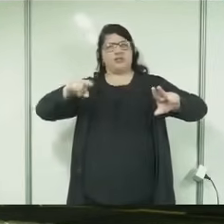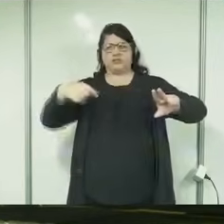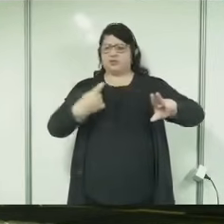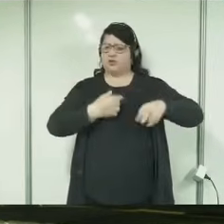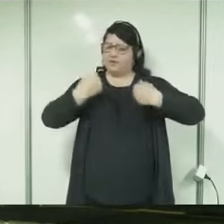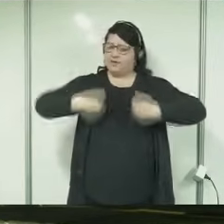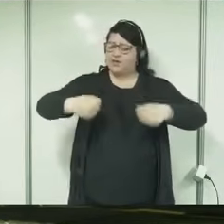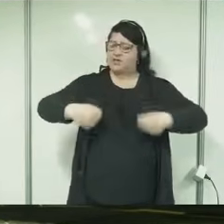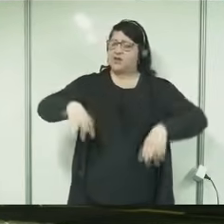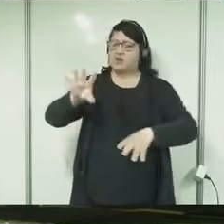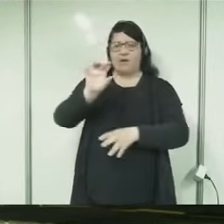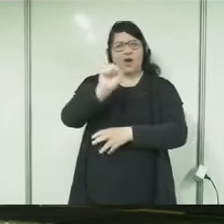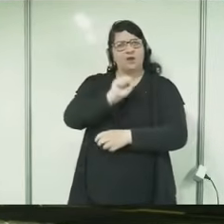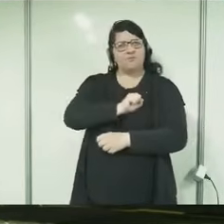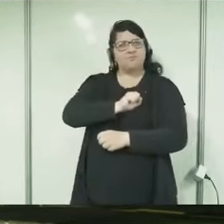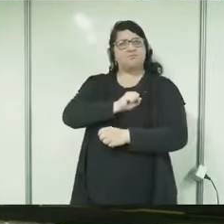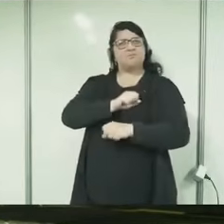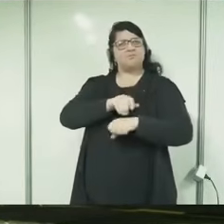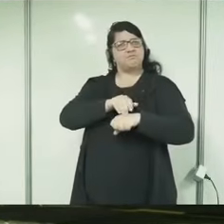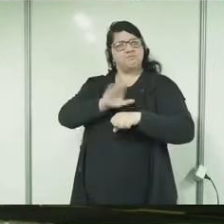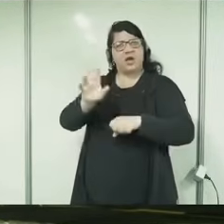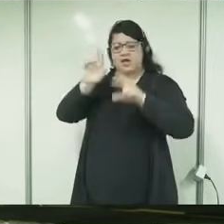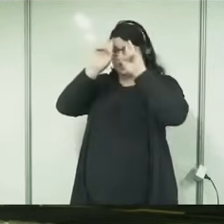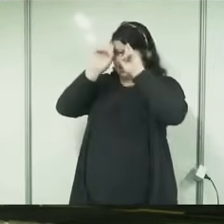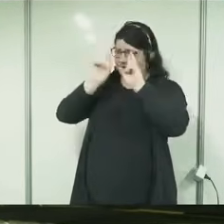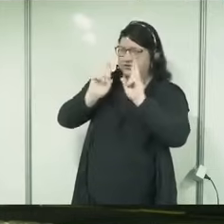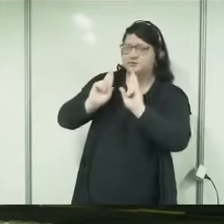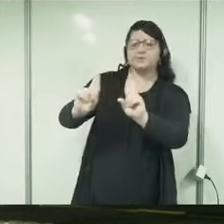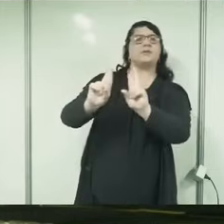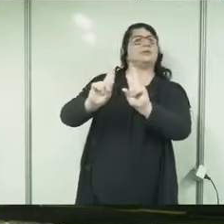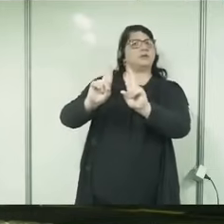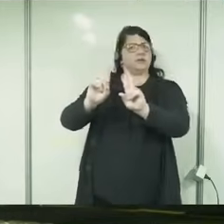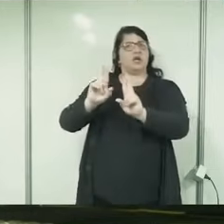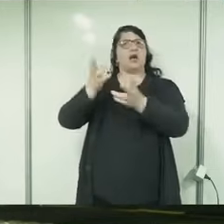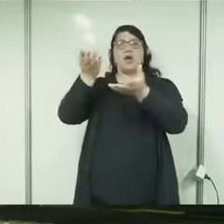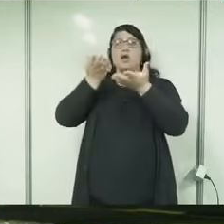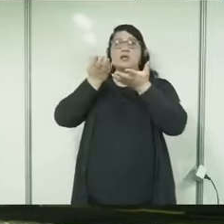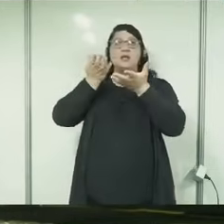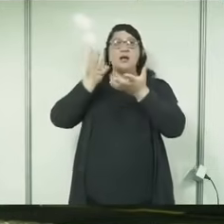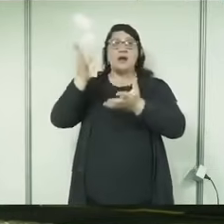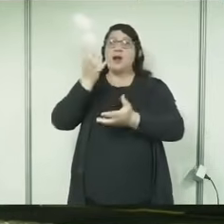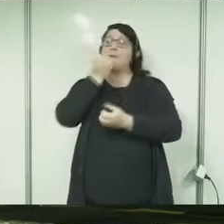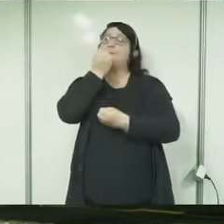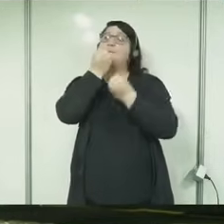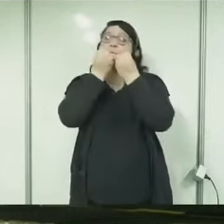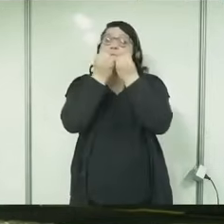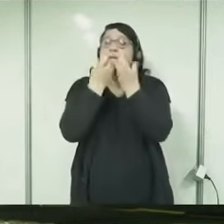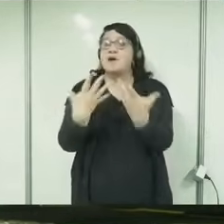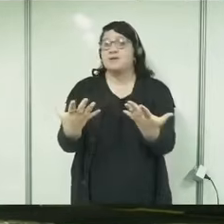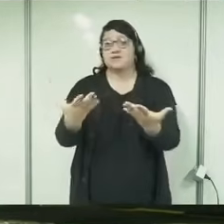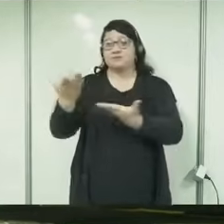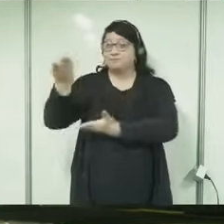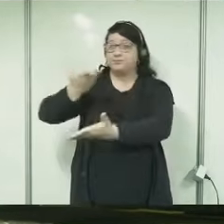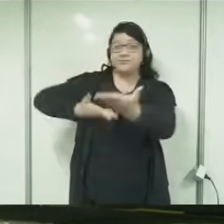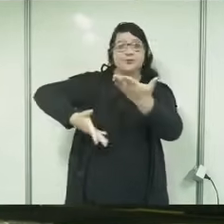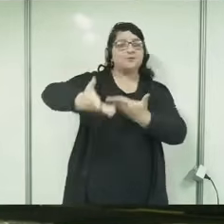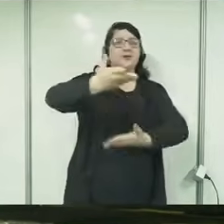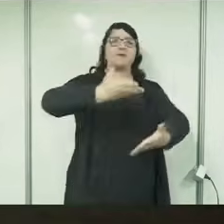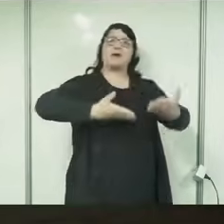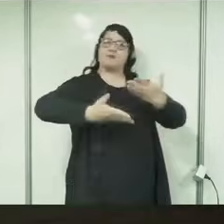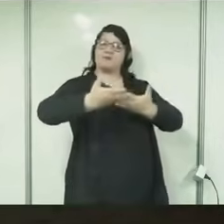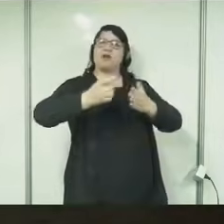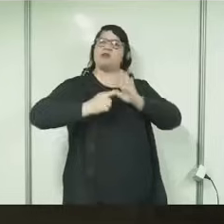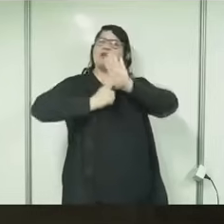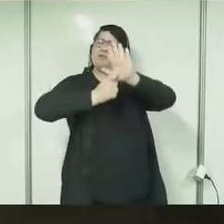respeitar mais e nos querer bem, porque isso mostra a força da nossa religião. A força da